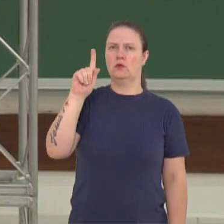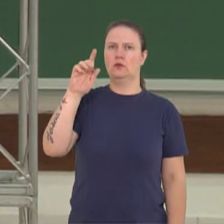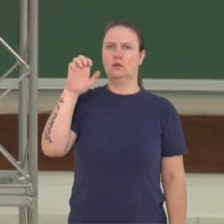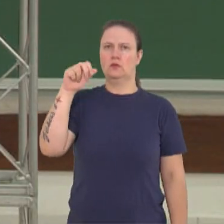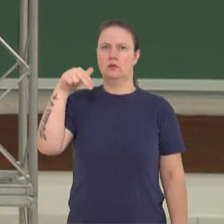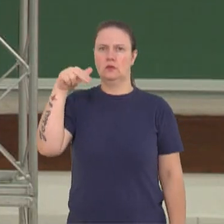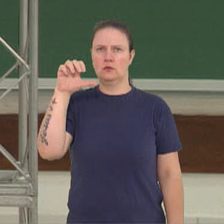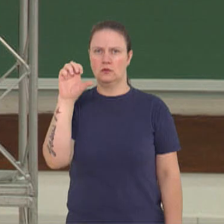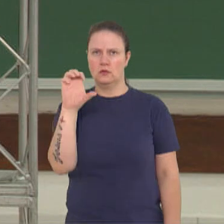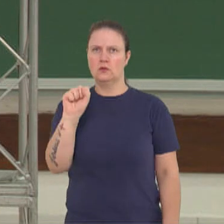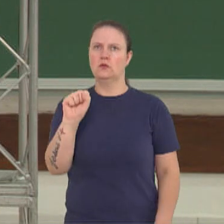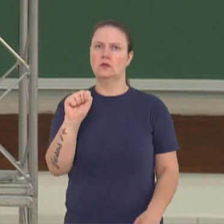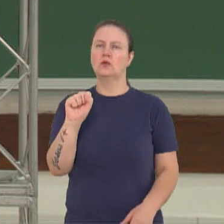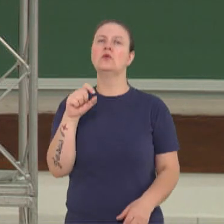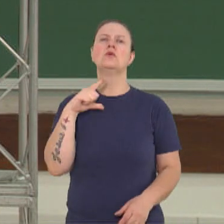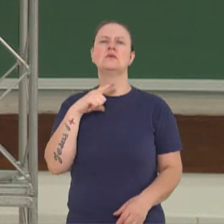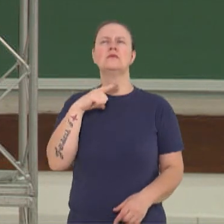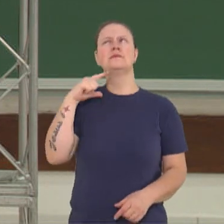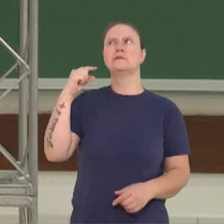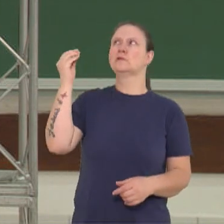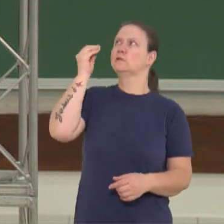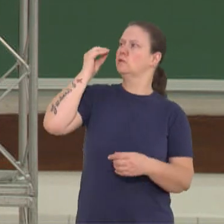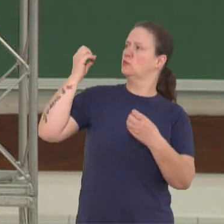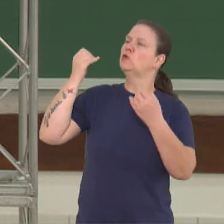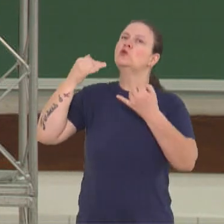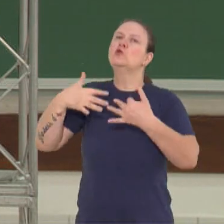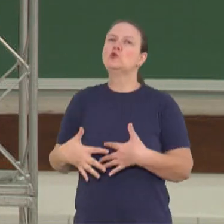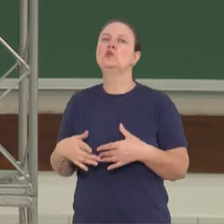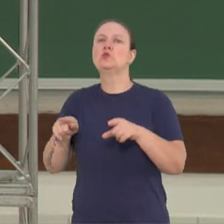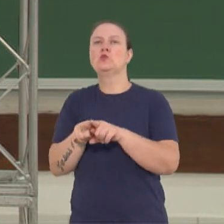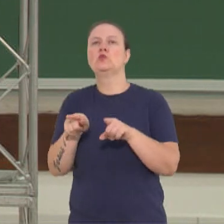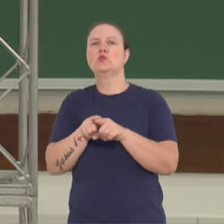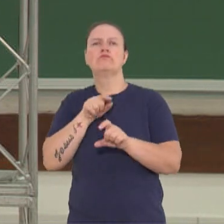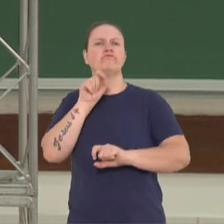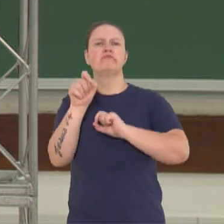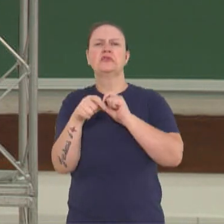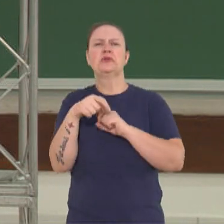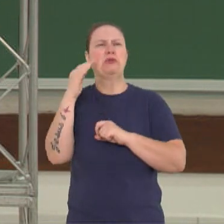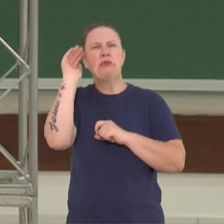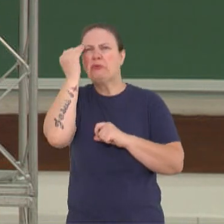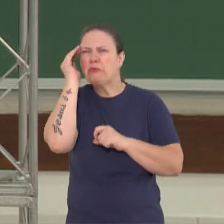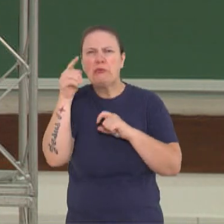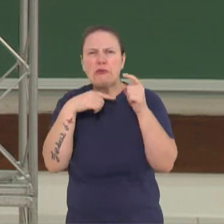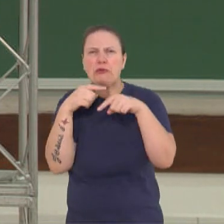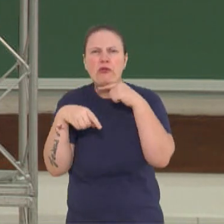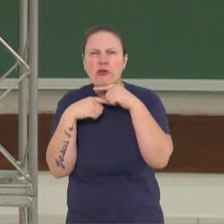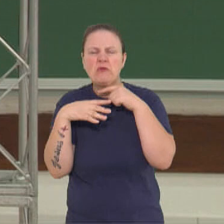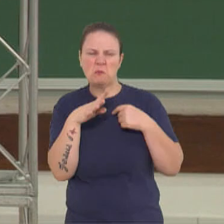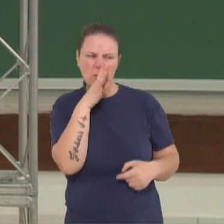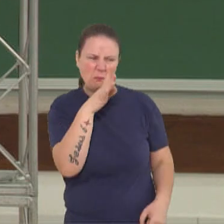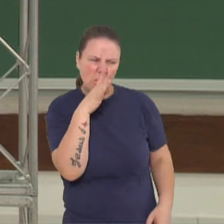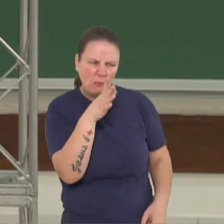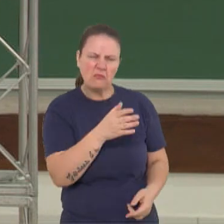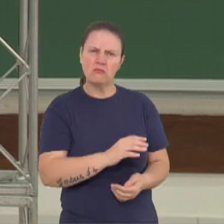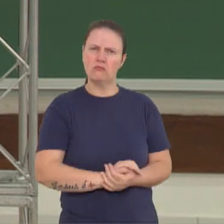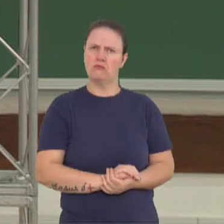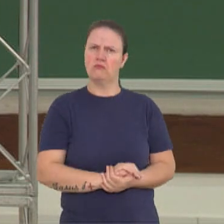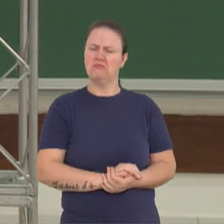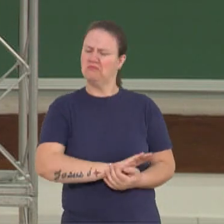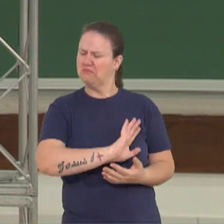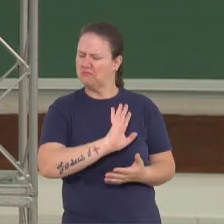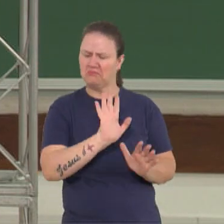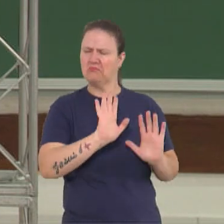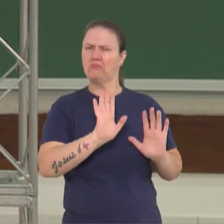explicação do que ele entende do pensamento de Heráclito. O que ele não entende, ele critica, como a gente ressaltou ali na leitura, mas ele está